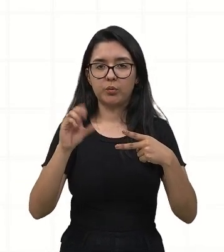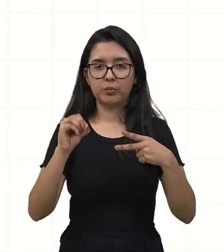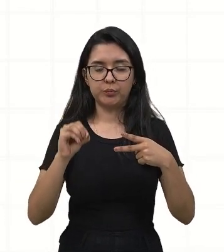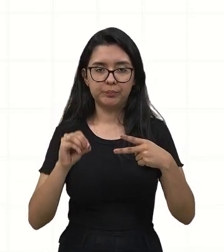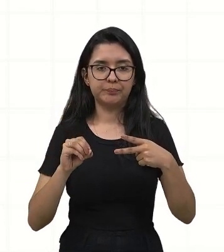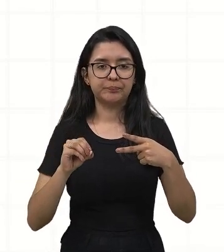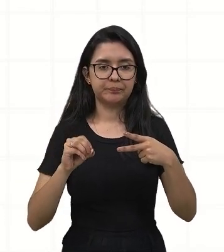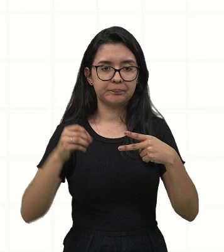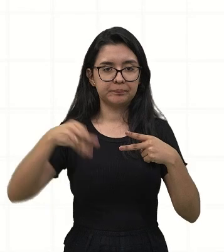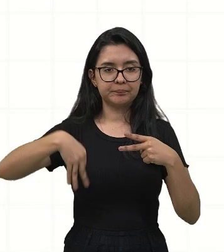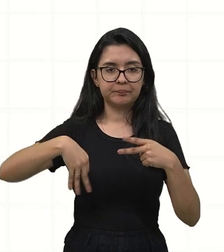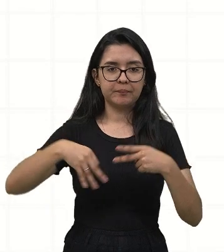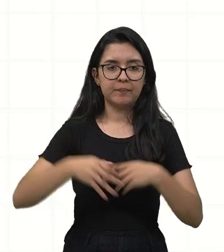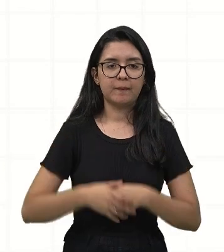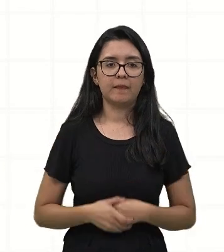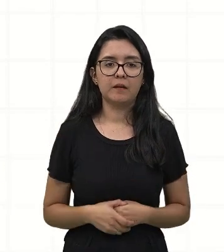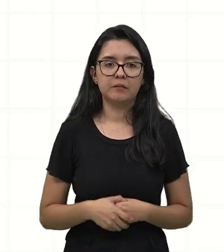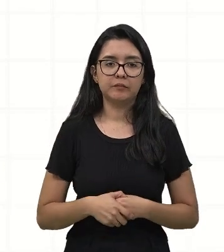agudo, tá bom?